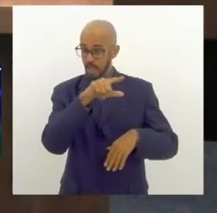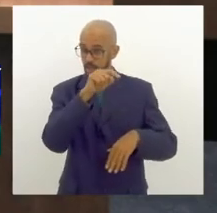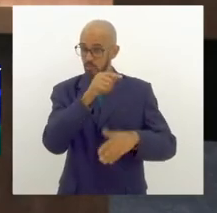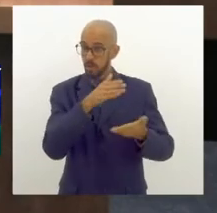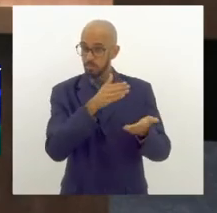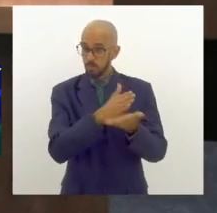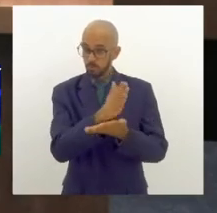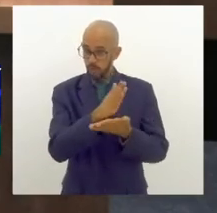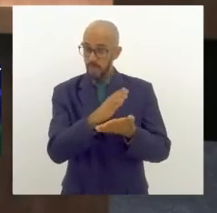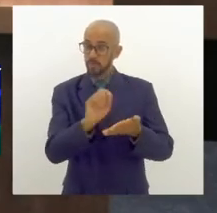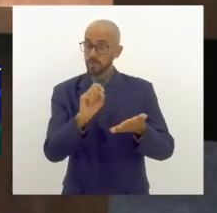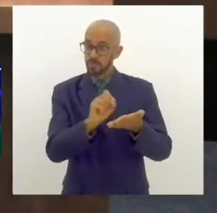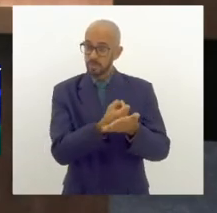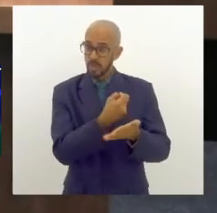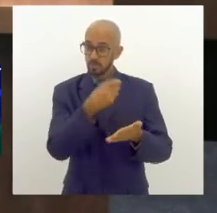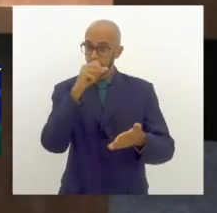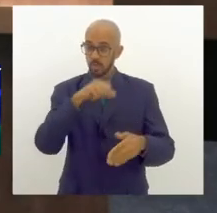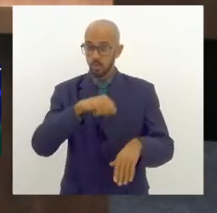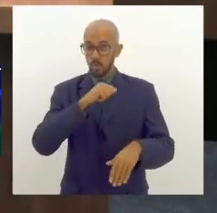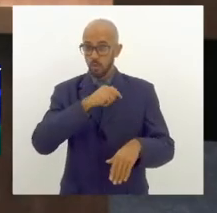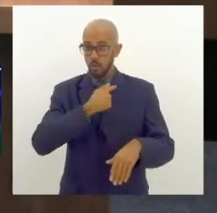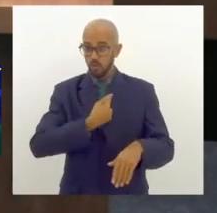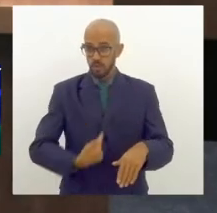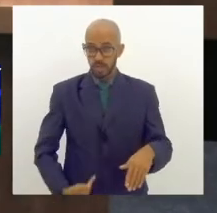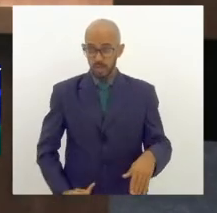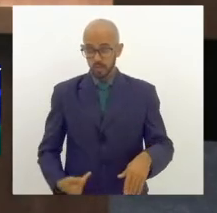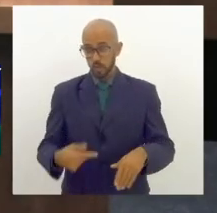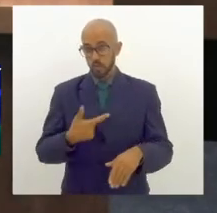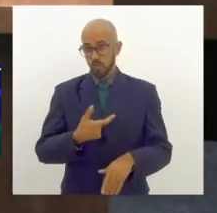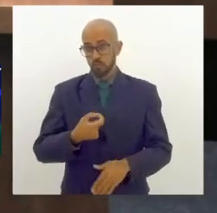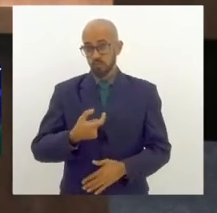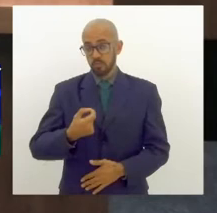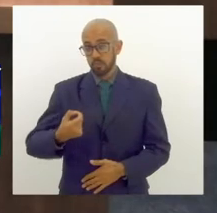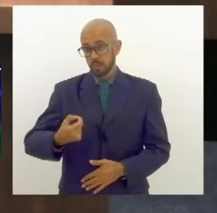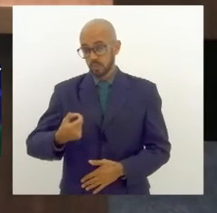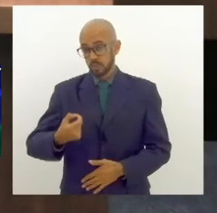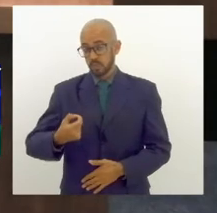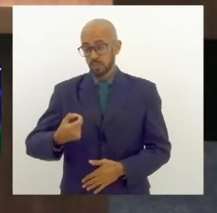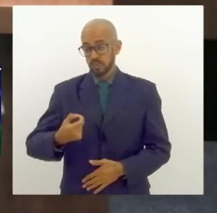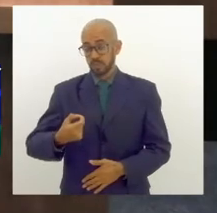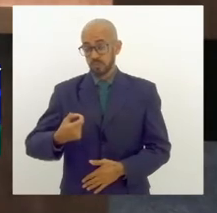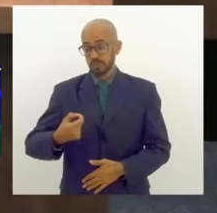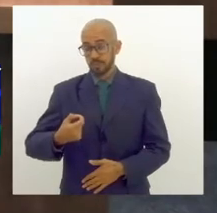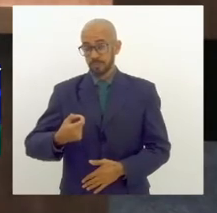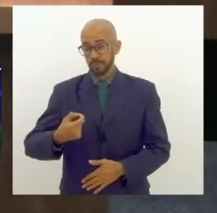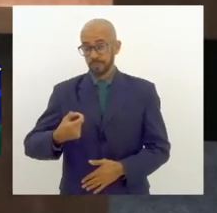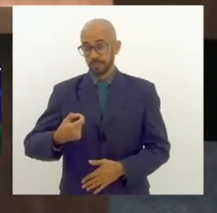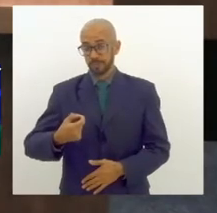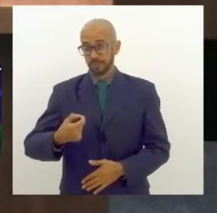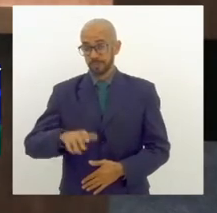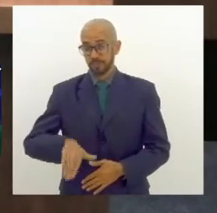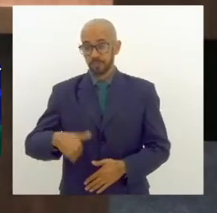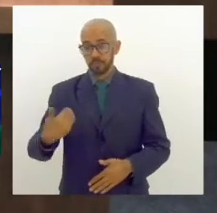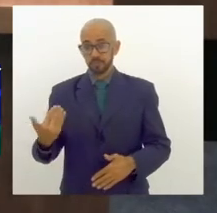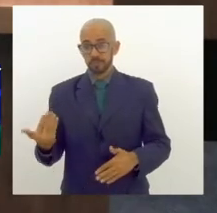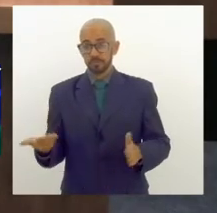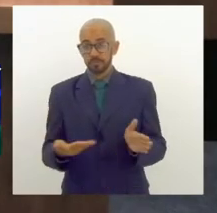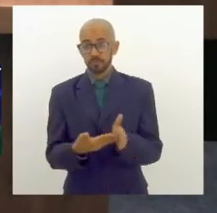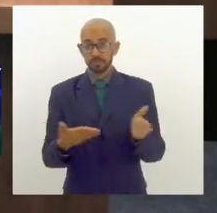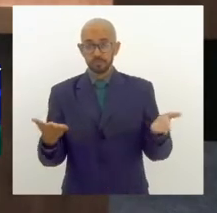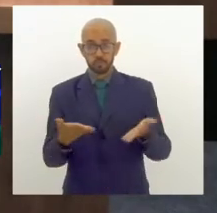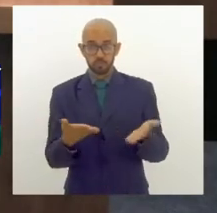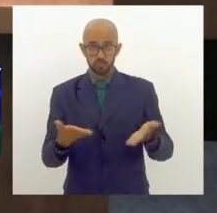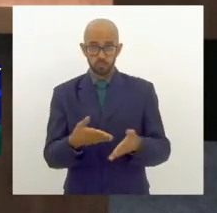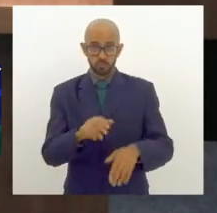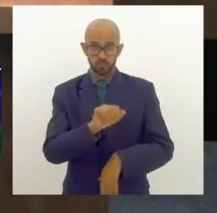foi sancionado pelo governador em 2020, e hoje estamos em